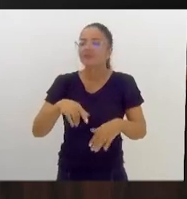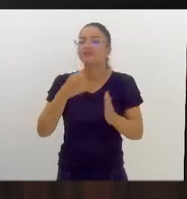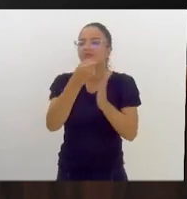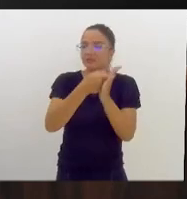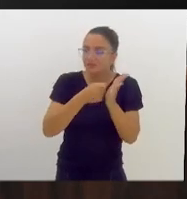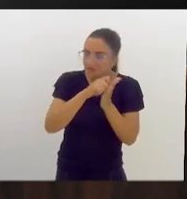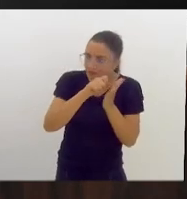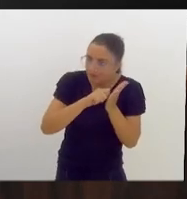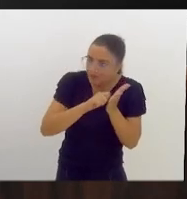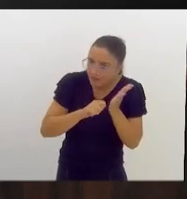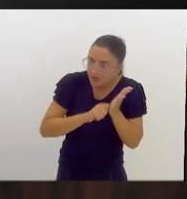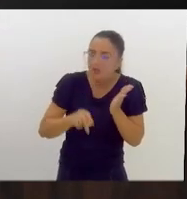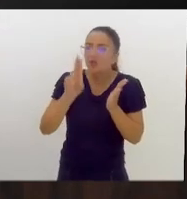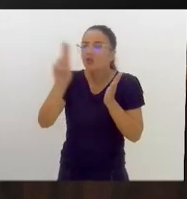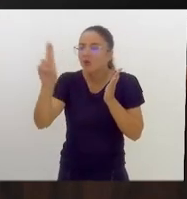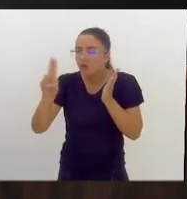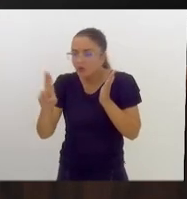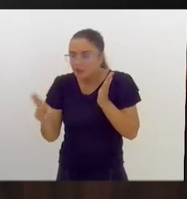deputada Marta Rocha.